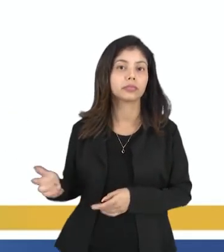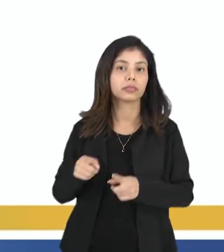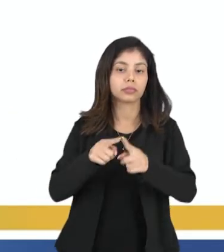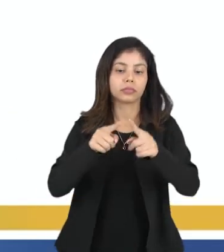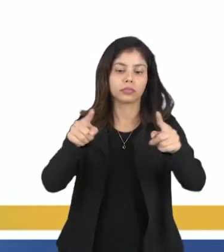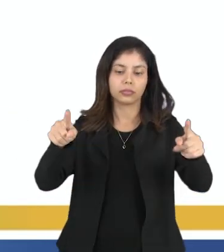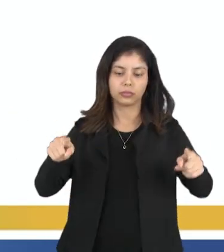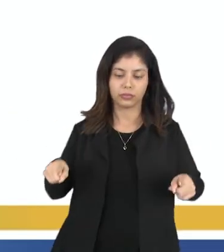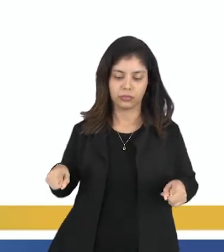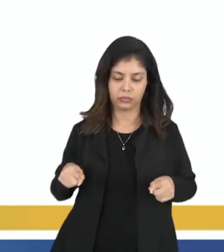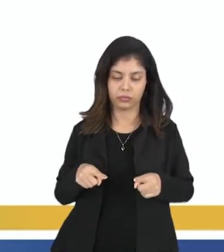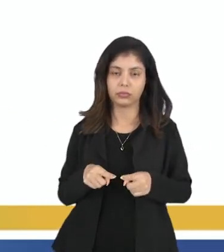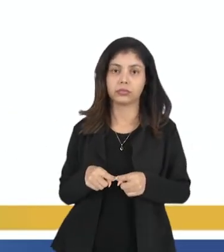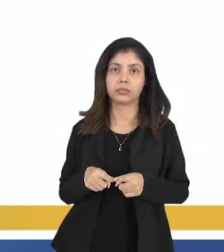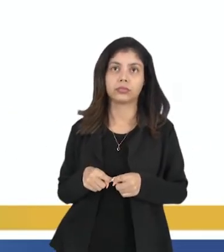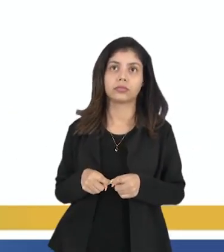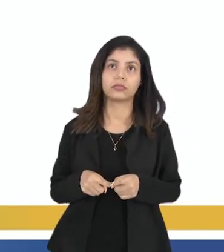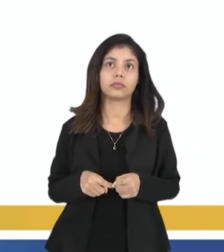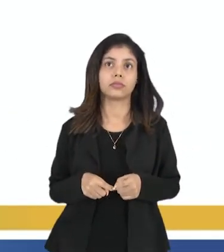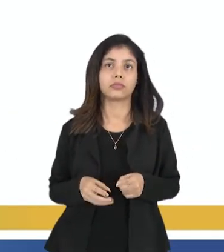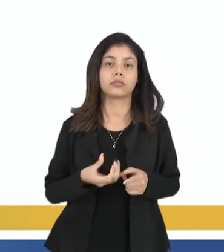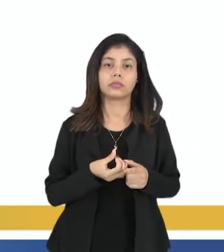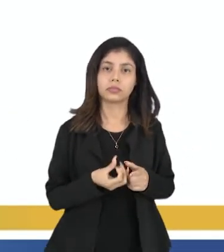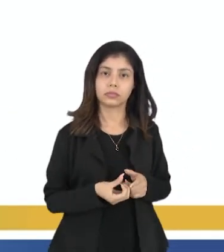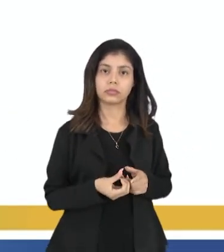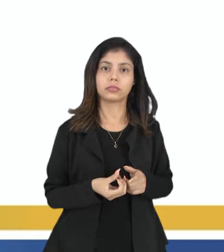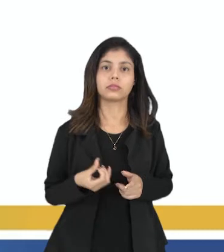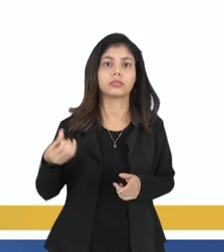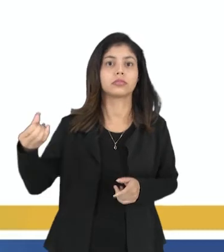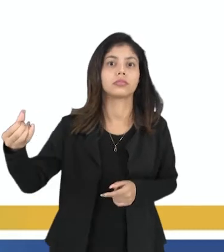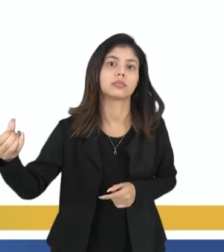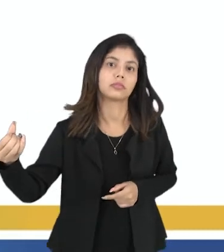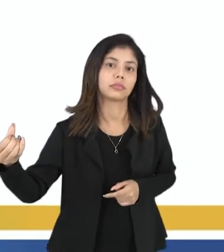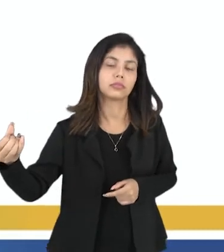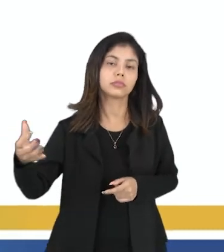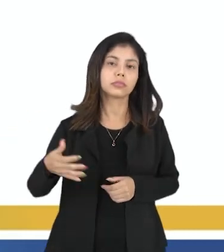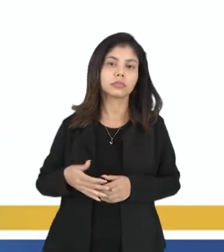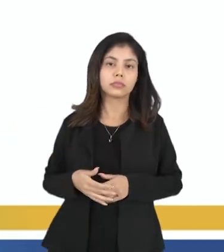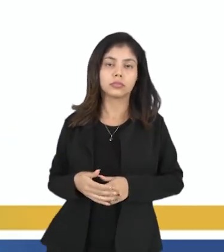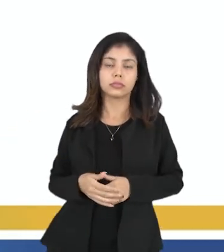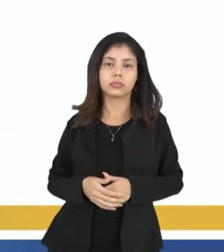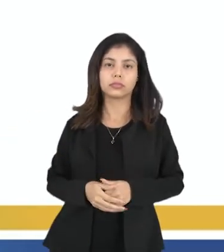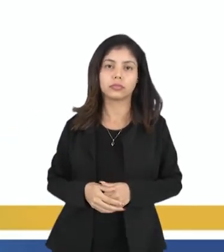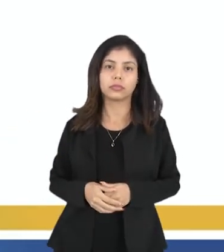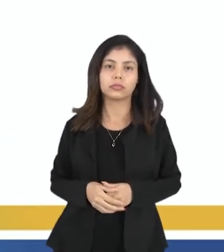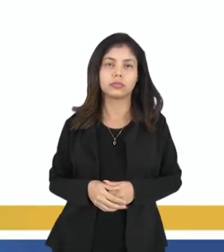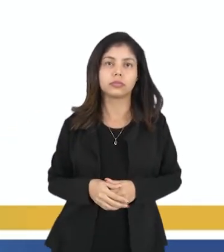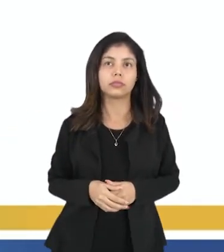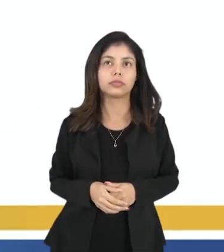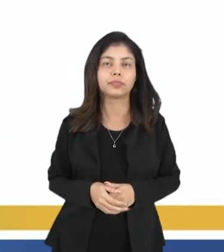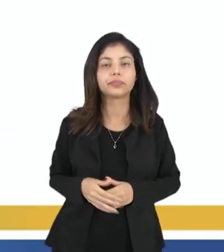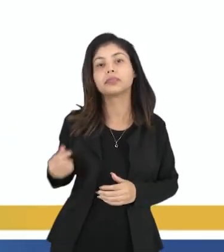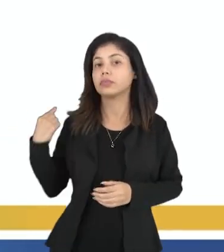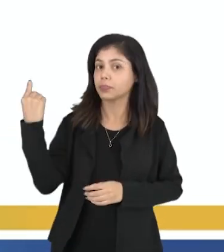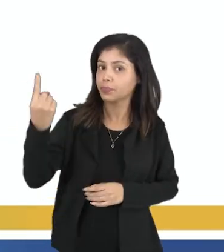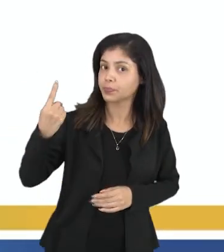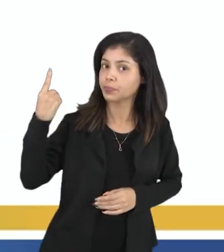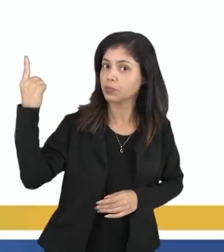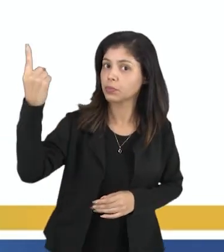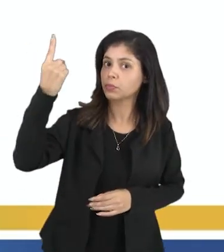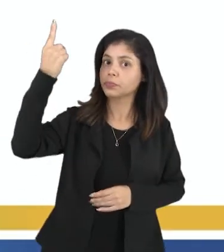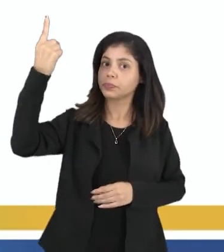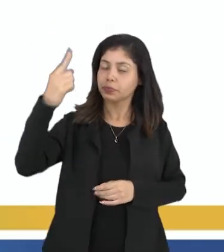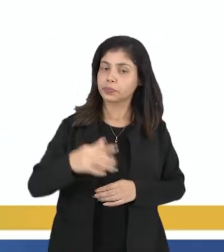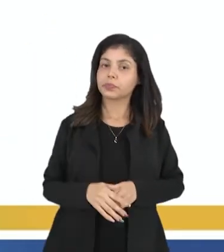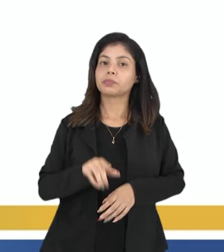quadrada onde nós temos aí as medidas iguais sejam lado e seres de outro e a altura